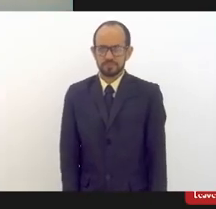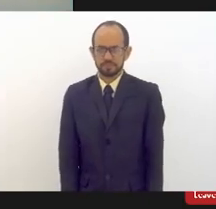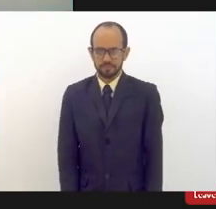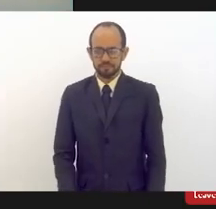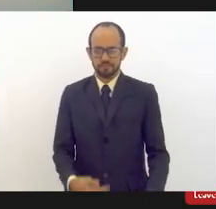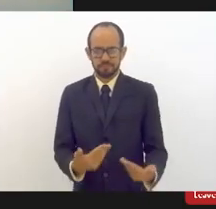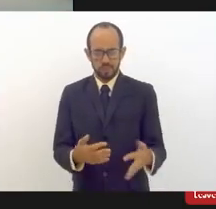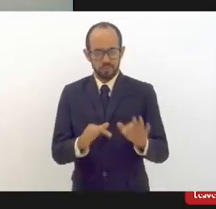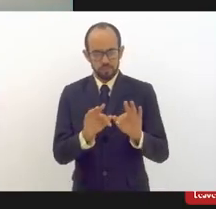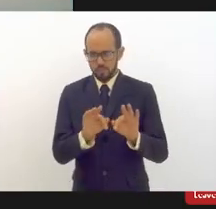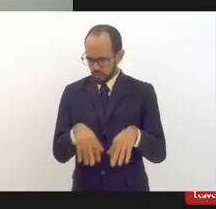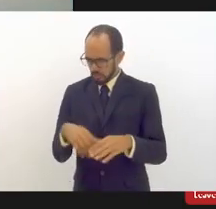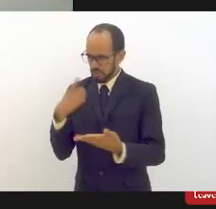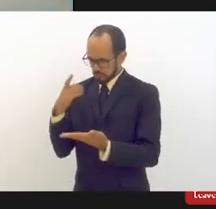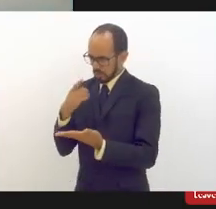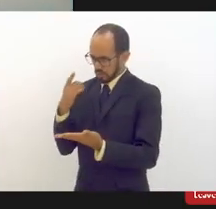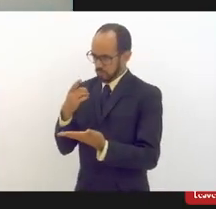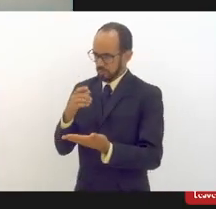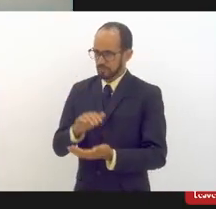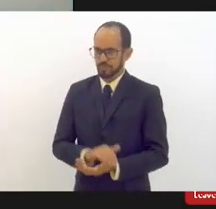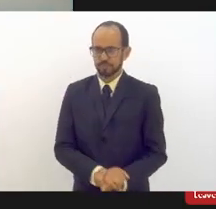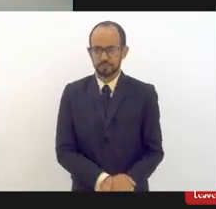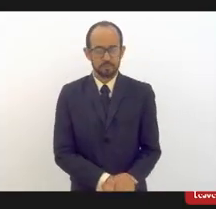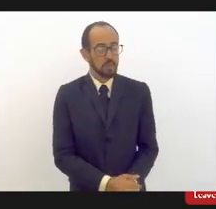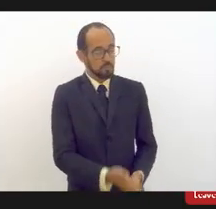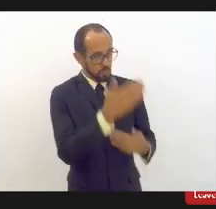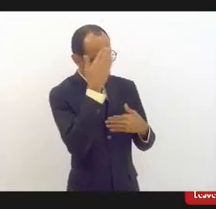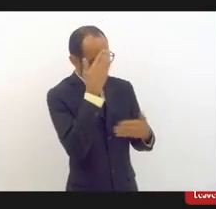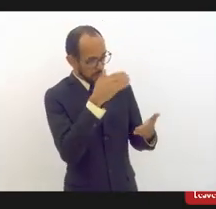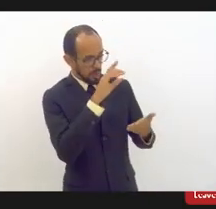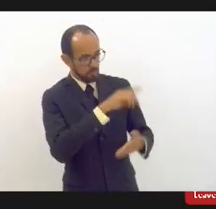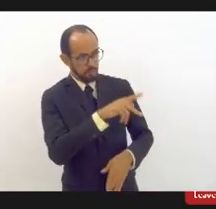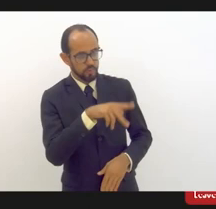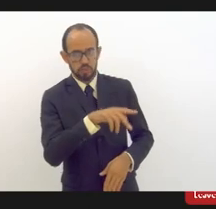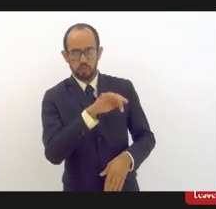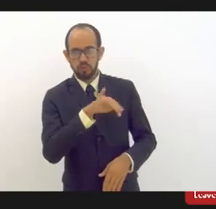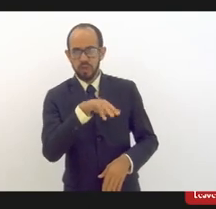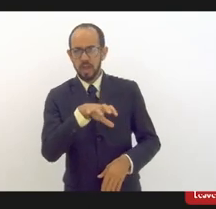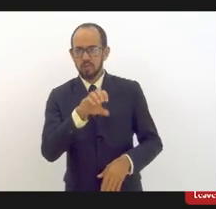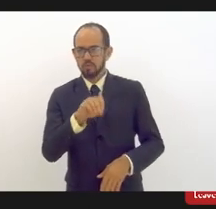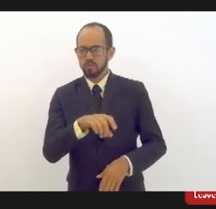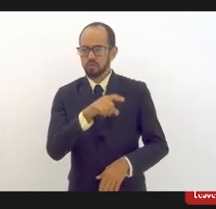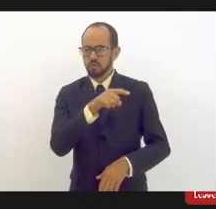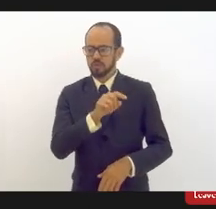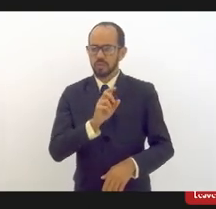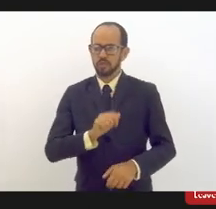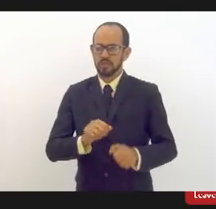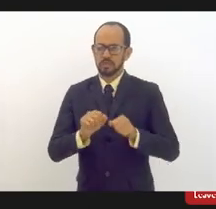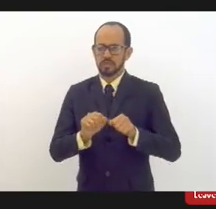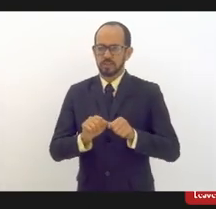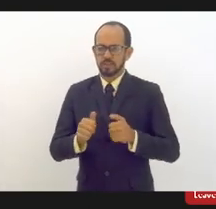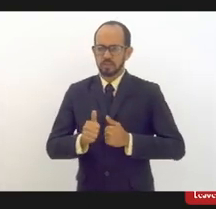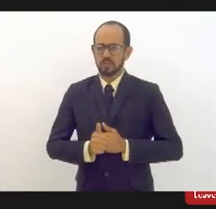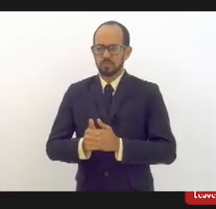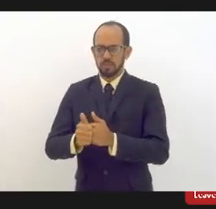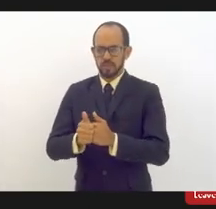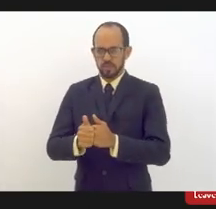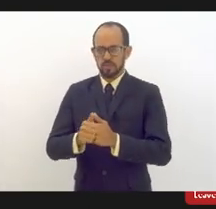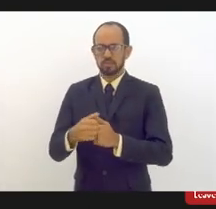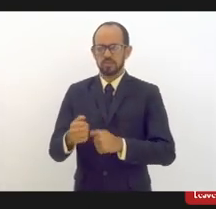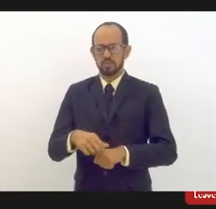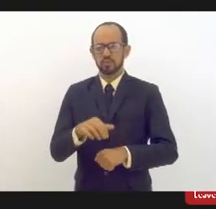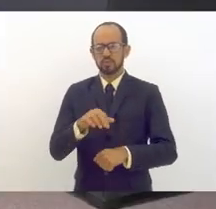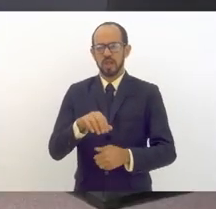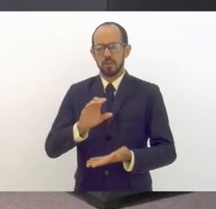Conclui, deputado. Muito obrigado, professor Flávio. Tem feito esse acompanhamento importante aí da aplicação do